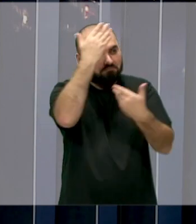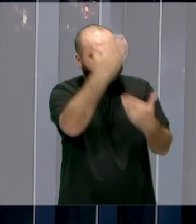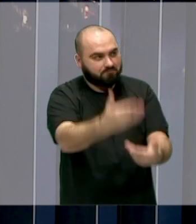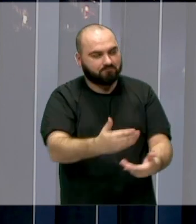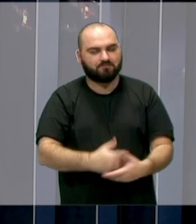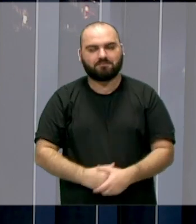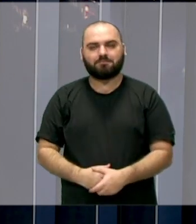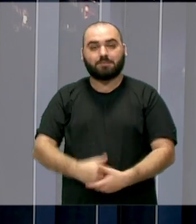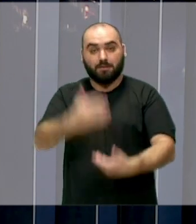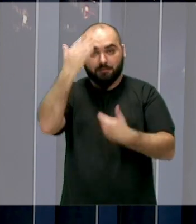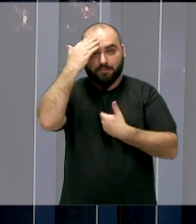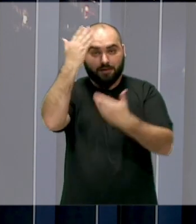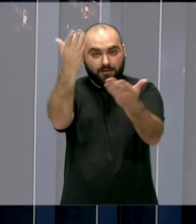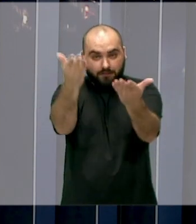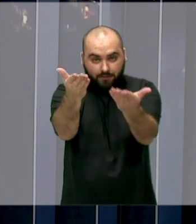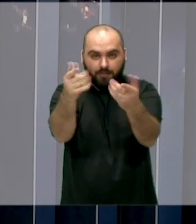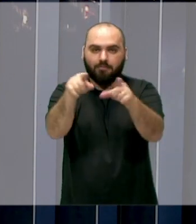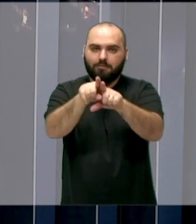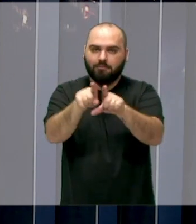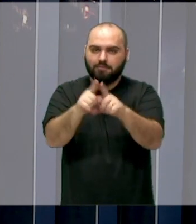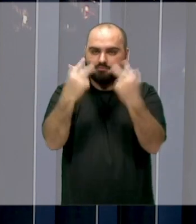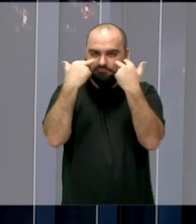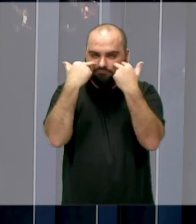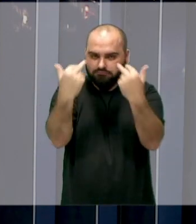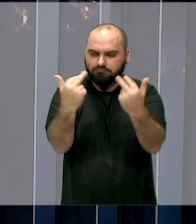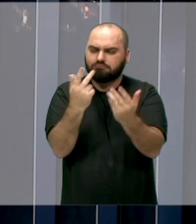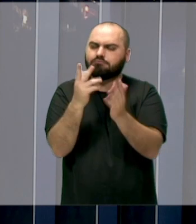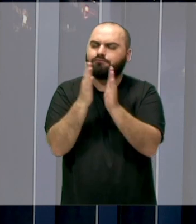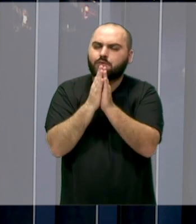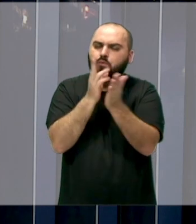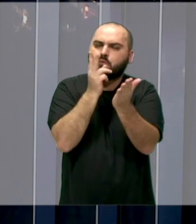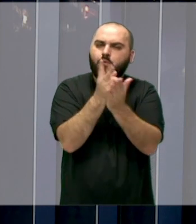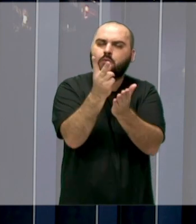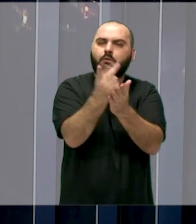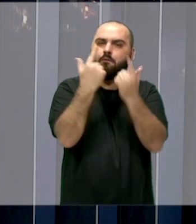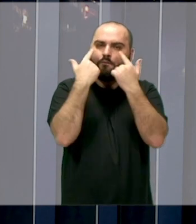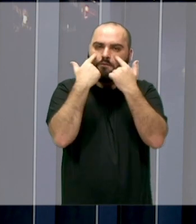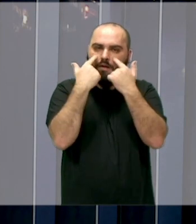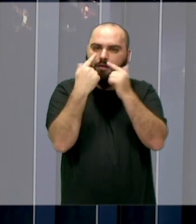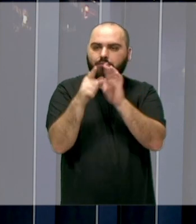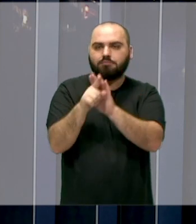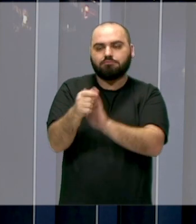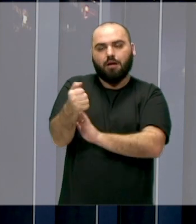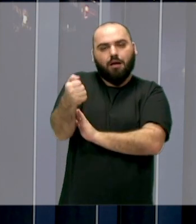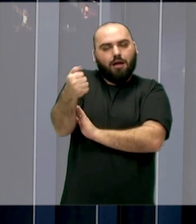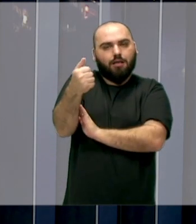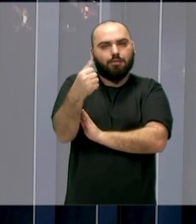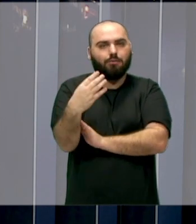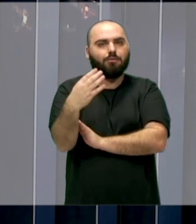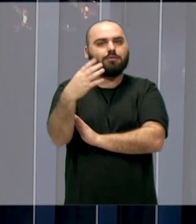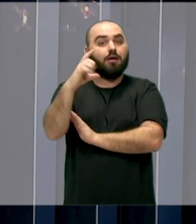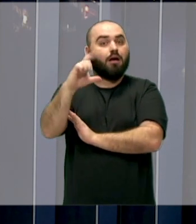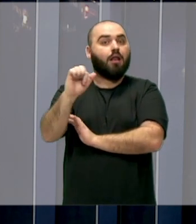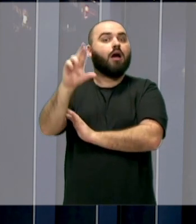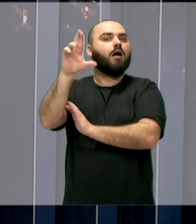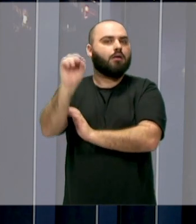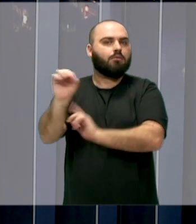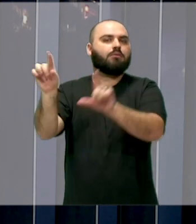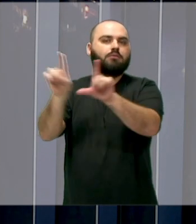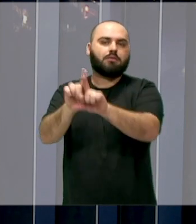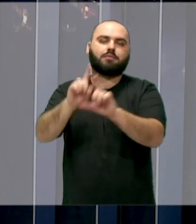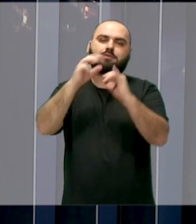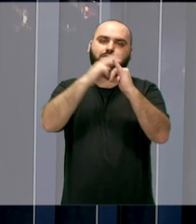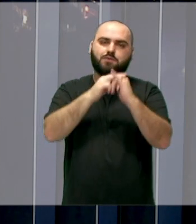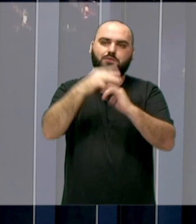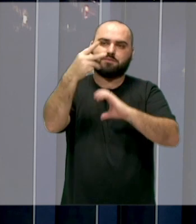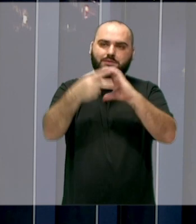E obrigada a você também que nos acompanha. Continue assistindo a nossa programação no canal 14 da Claro e também no YouTube